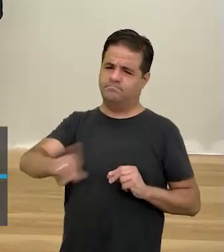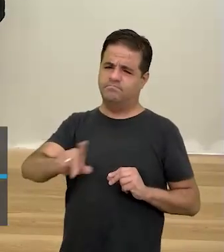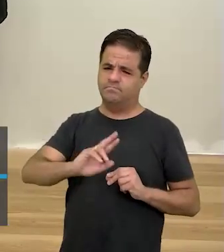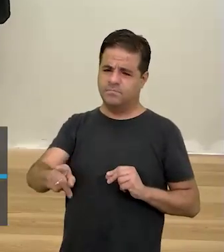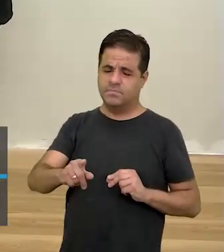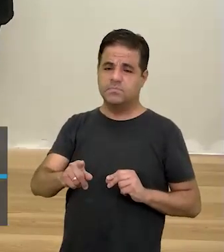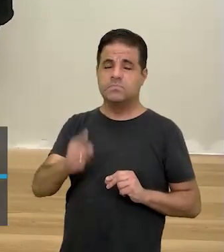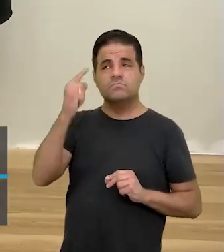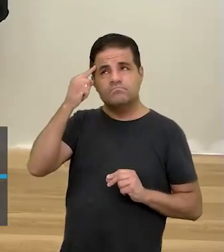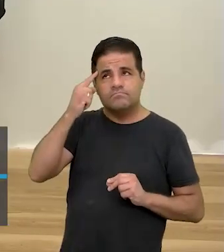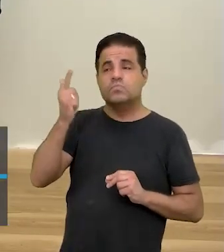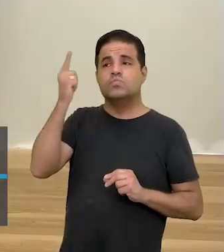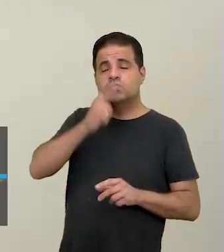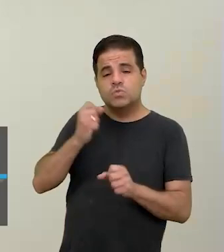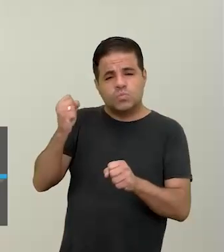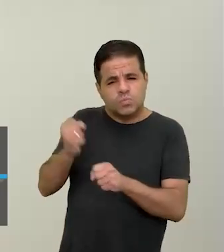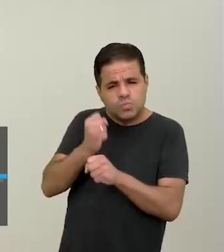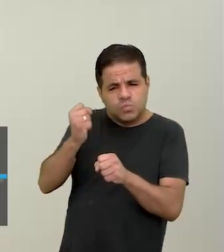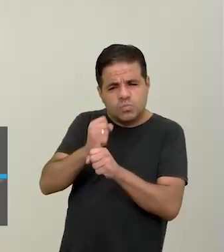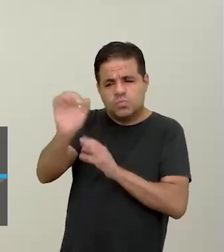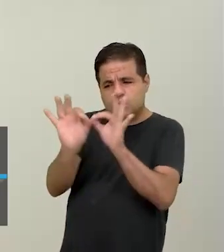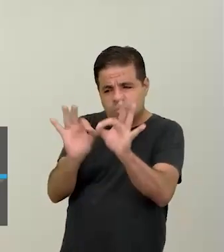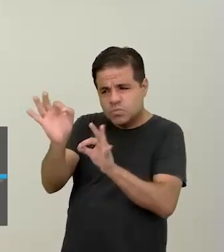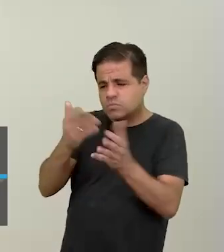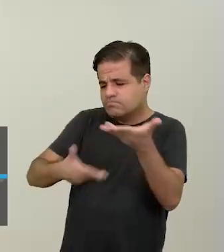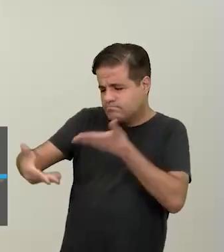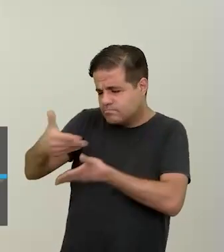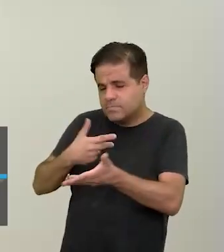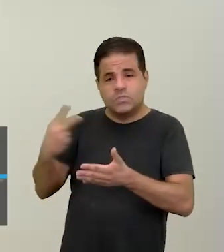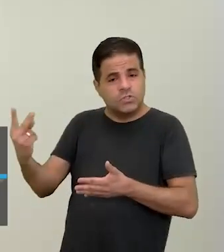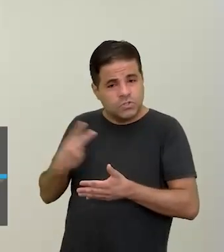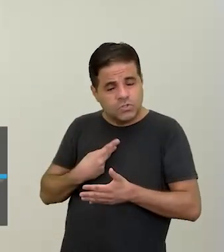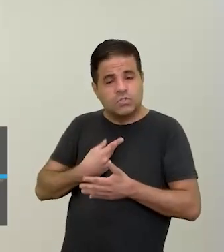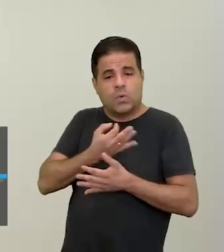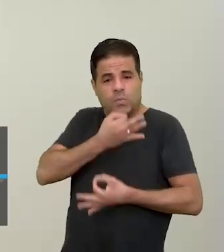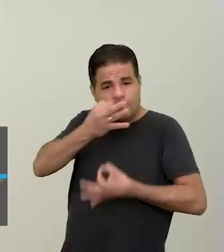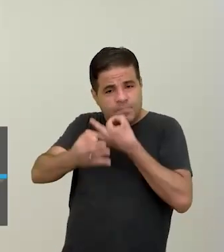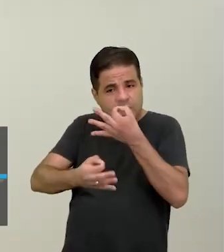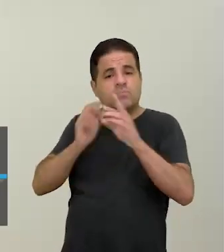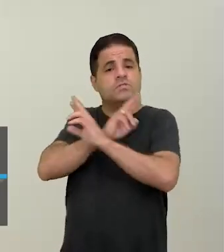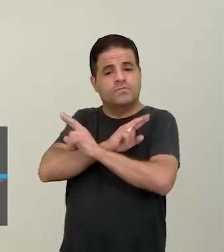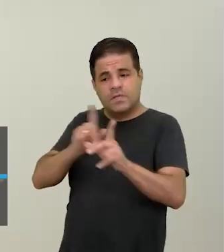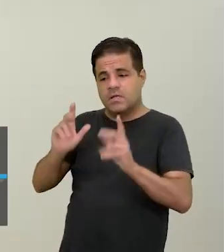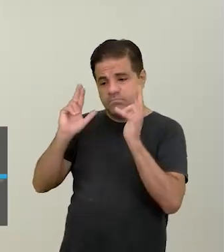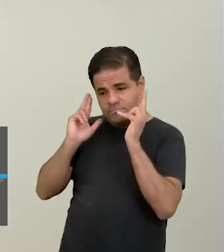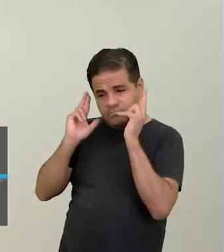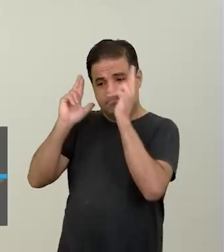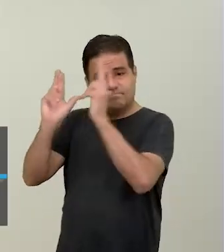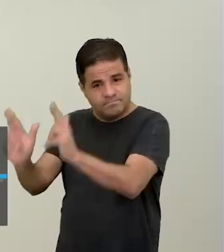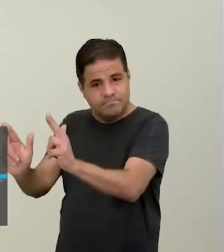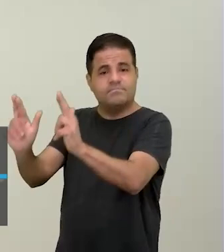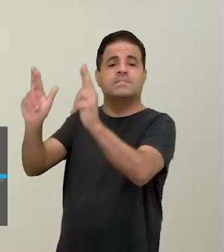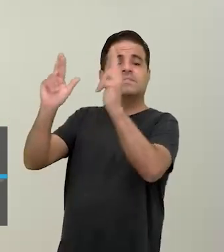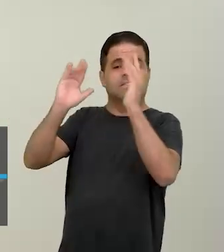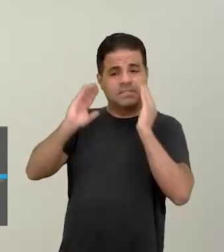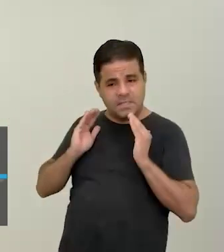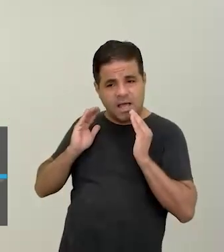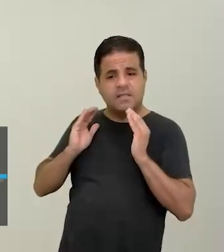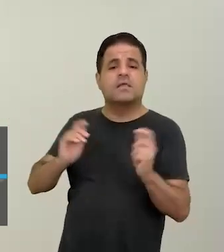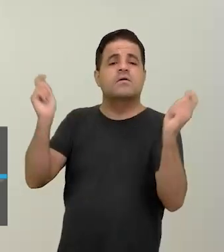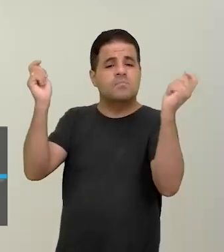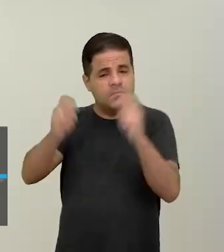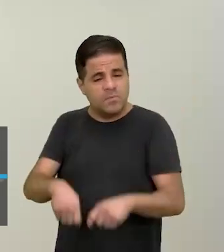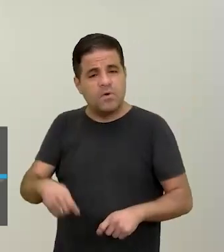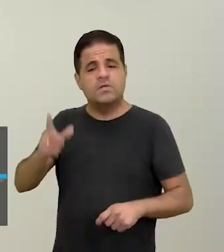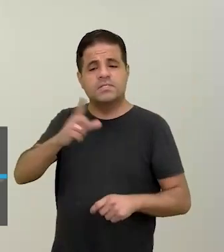justamente a gente conseguir construir essa relação para que as nossas diferenças sejam respeitadas, né? E para que a gente, ao mesmo tempo,